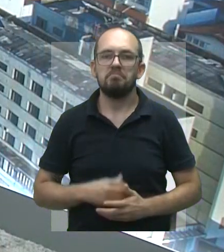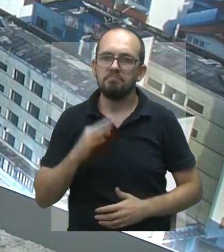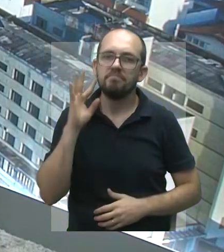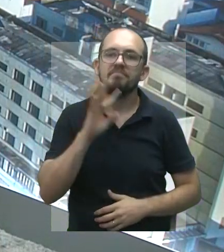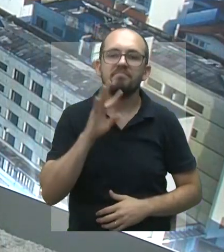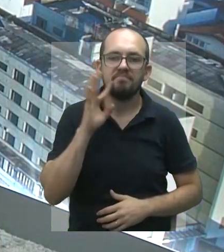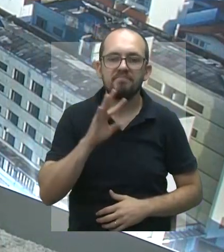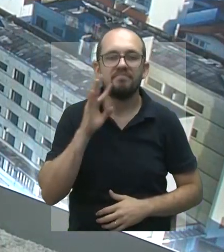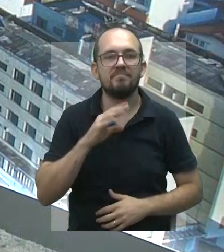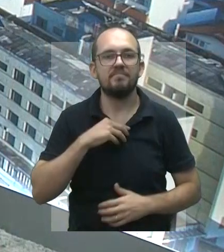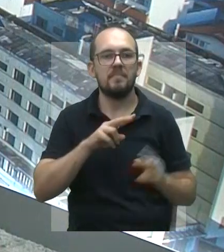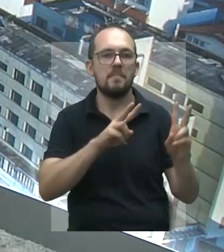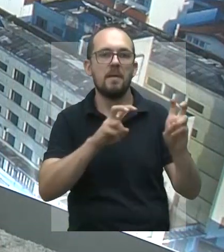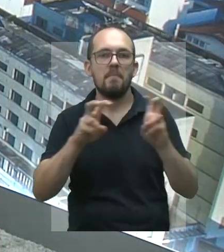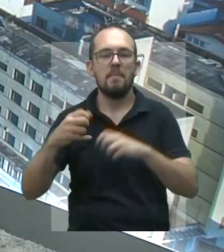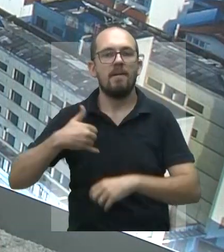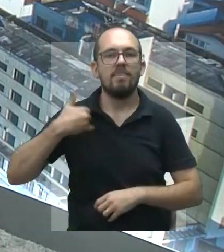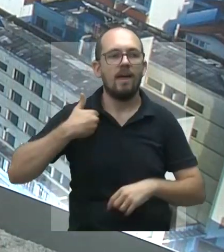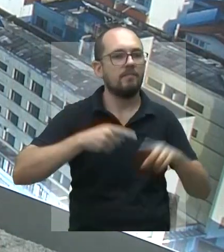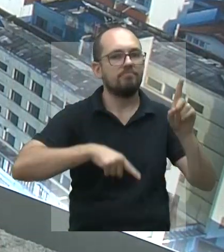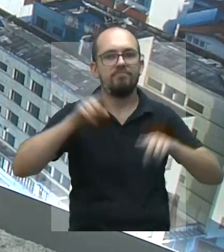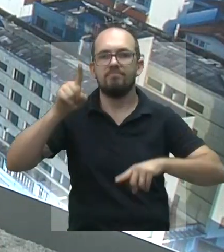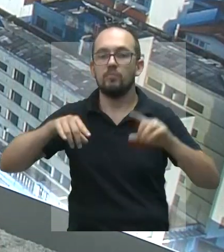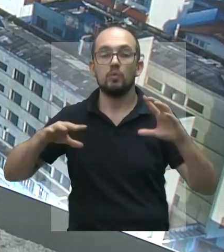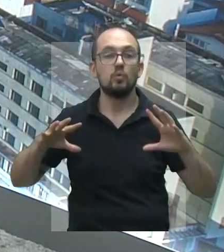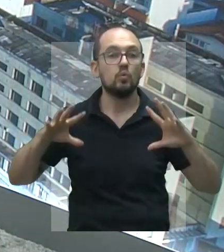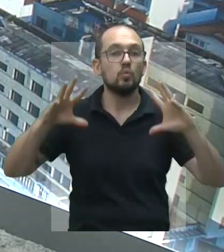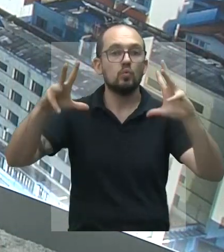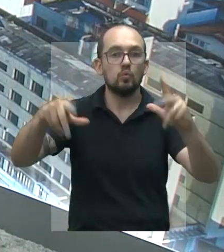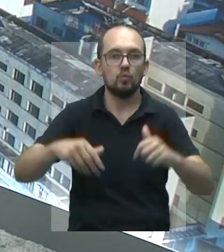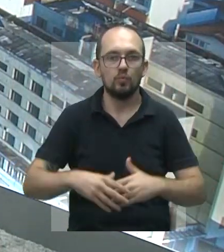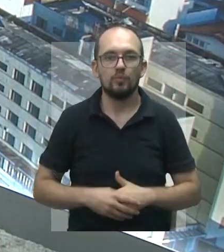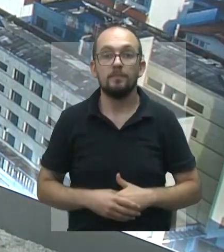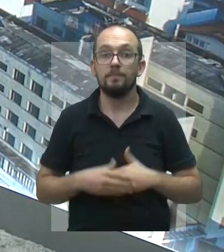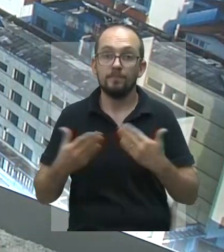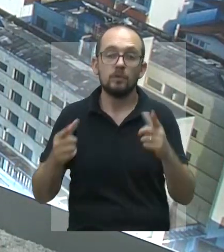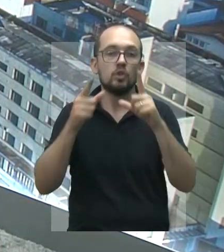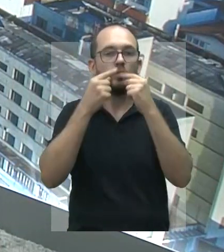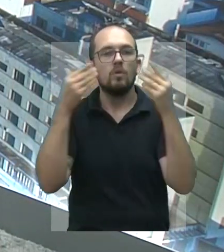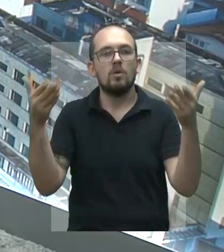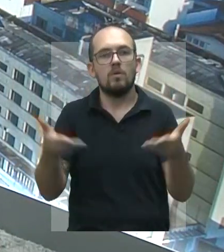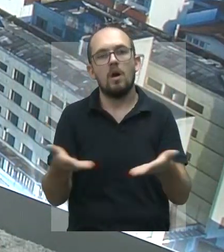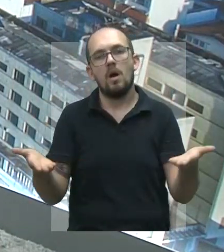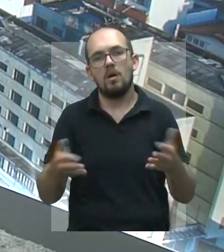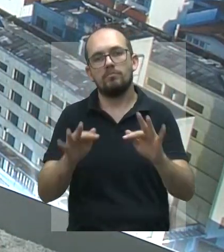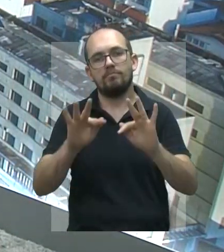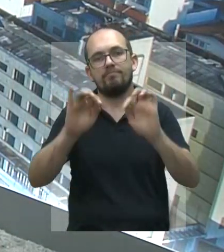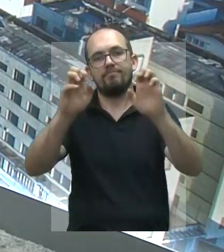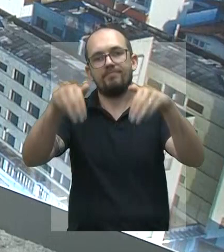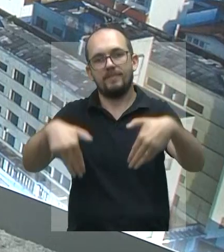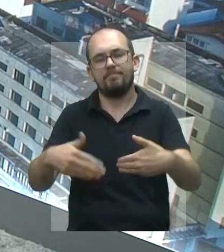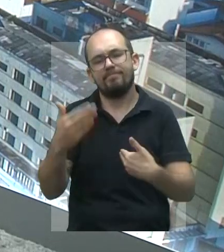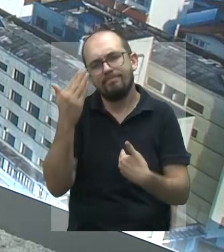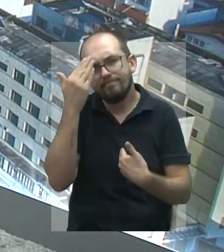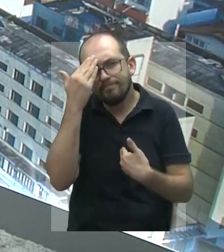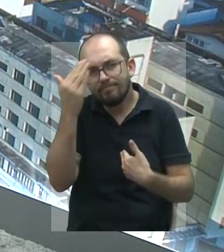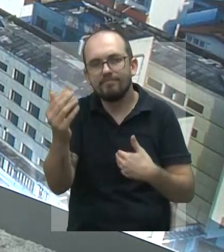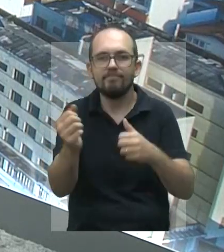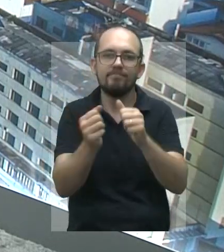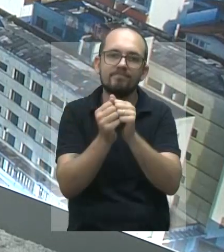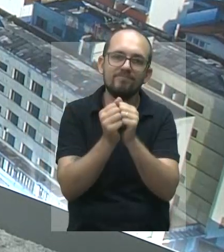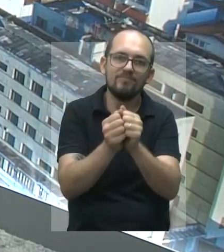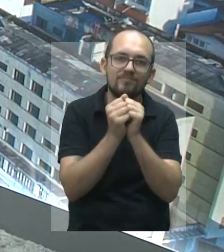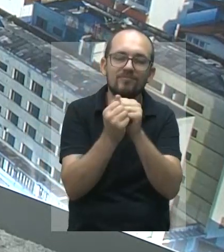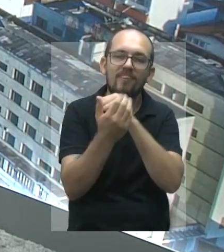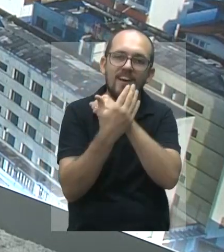Legal, atrações para todas as idades, para todos os públicos. O Jaú em Foco vai ficando por aqui. Eu quero agradecer a sua companhia, o